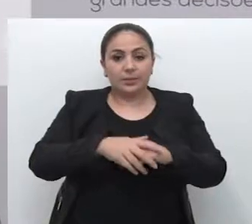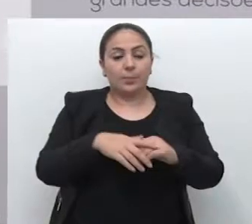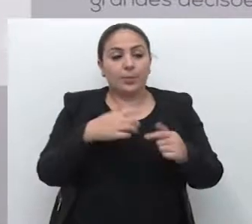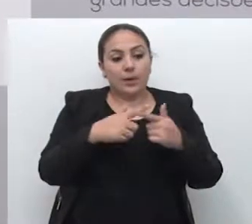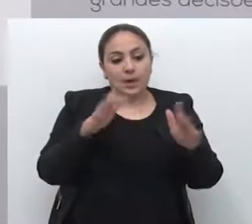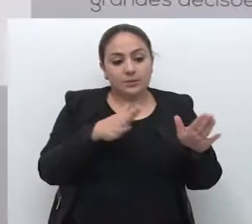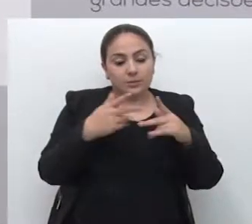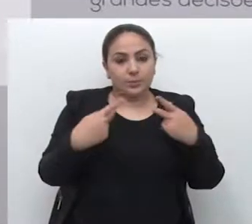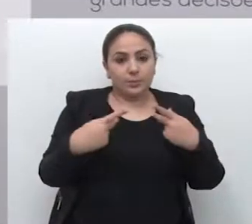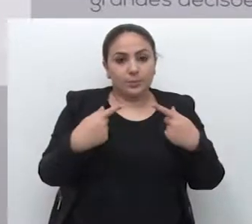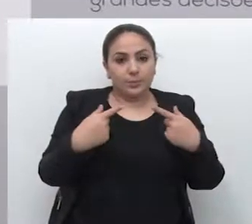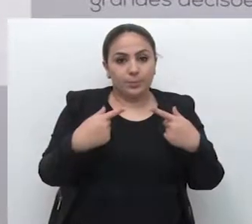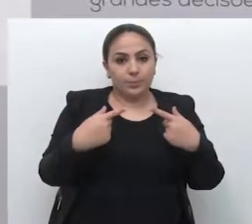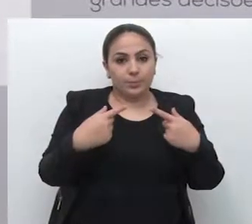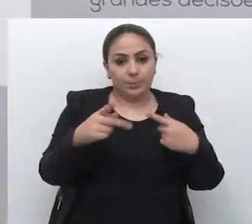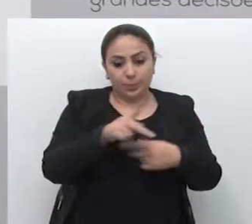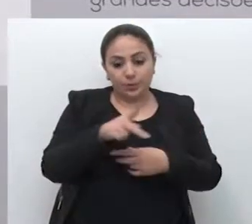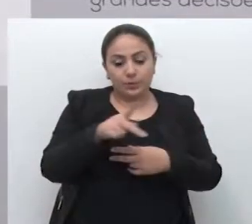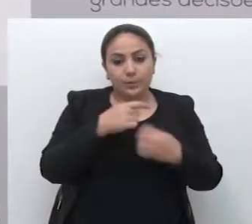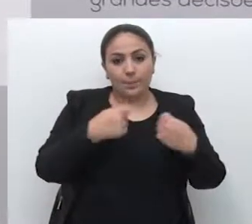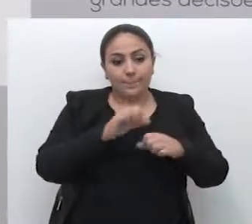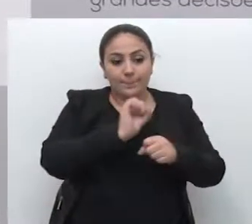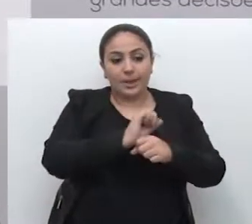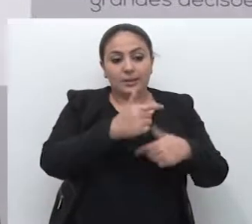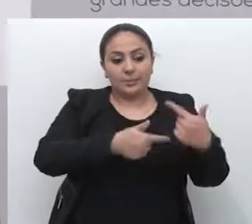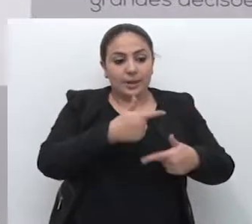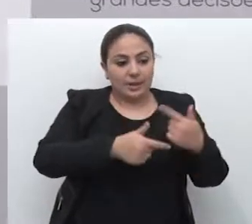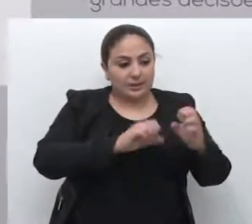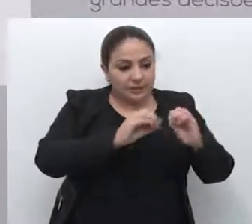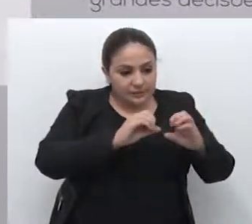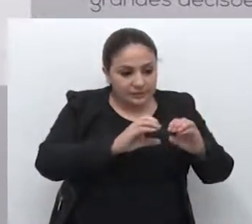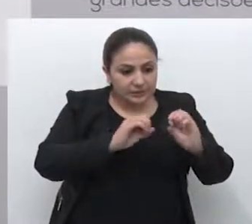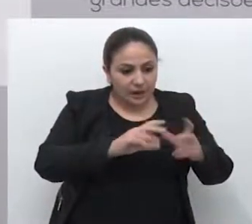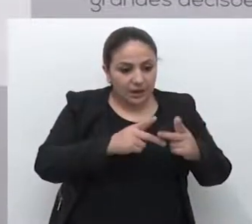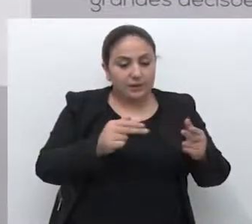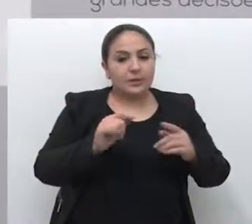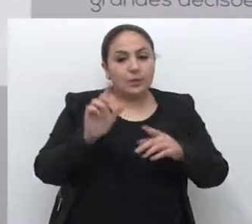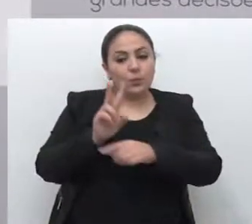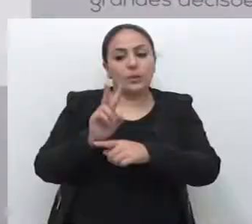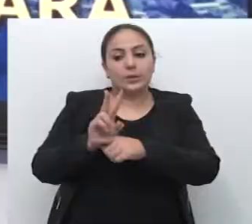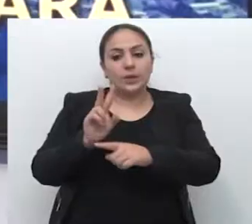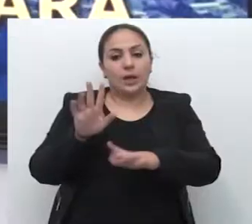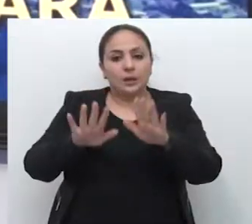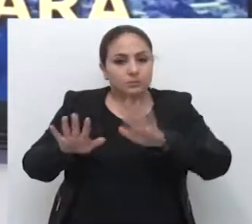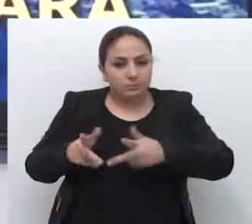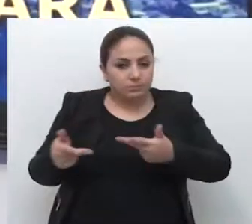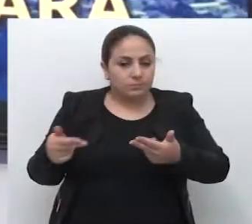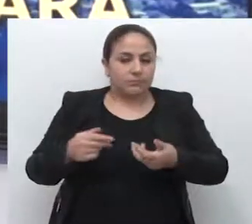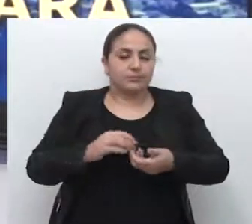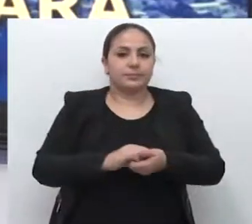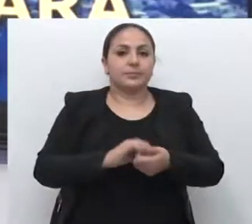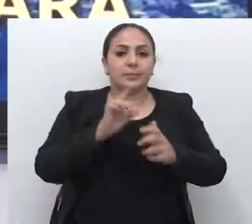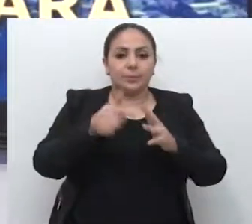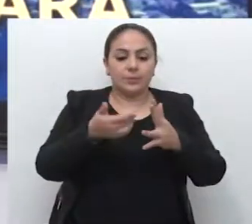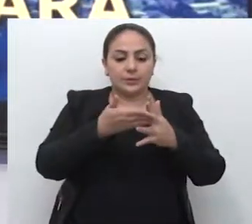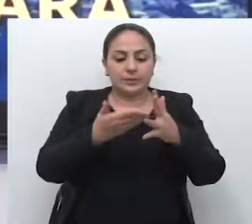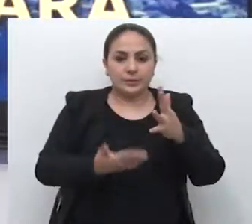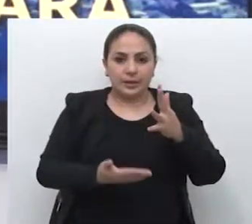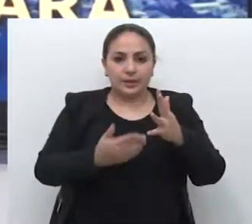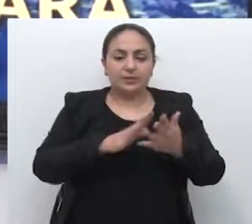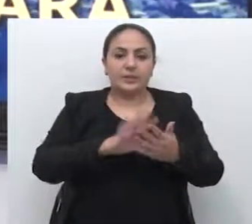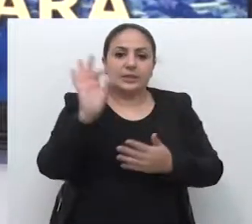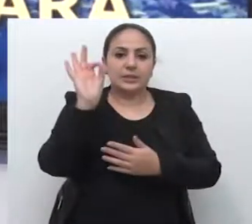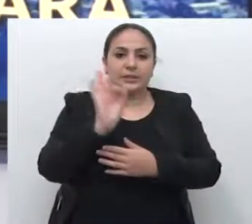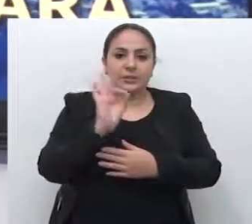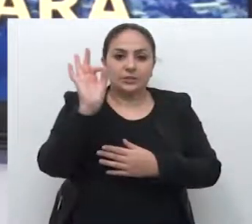a sua atividade primordial, que é de orientar, educar e ensinar a criança para cuidar dessas tarefas. E no segundo bloco, índice